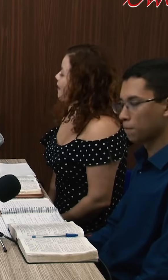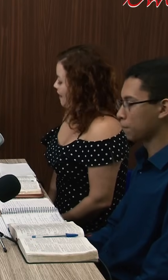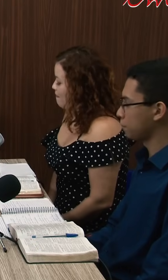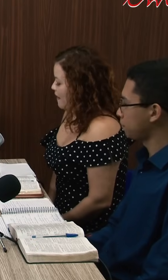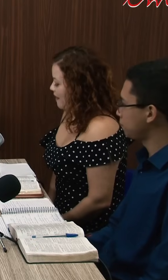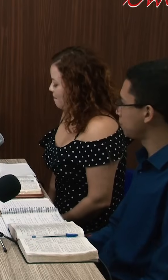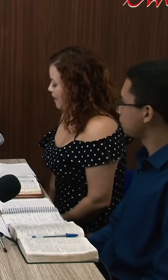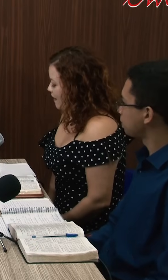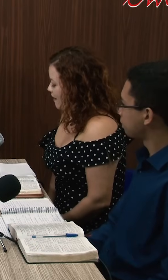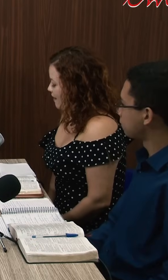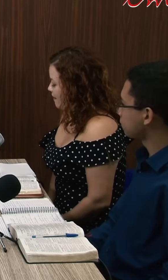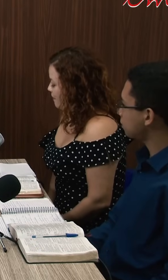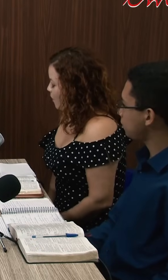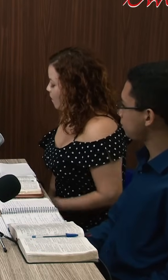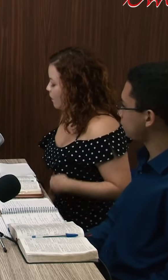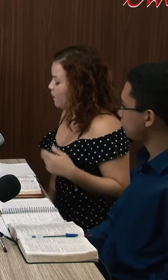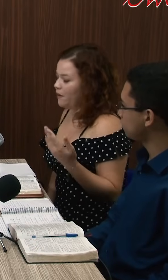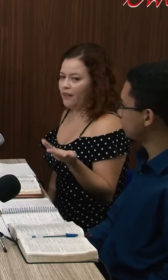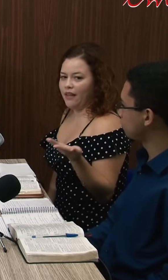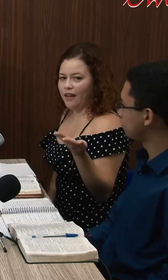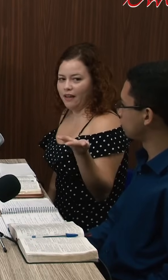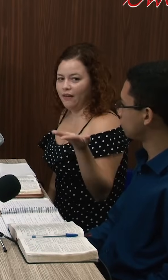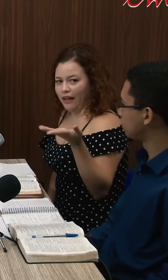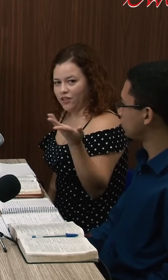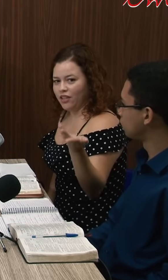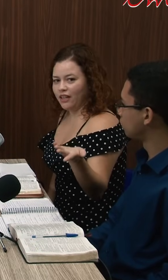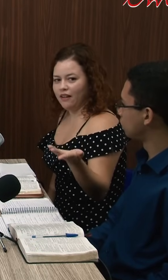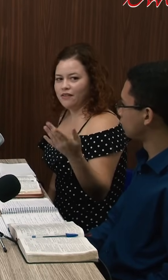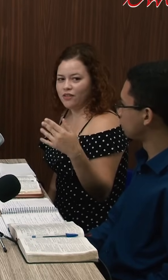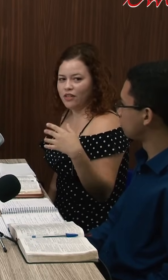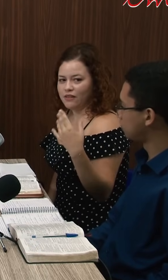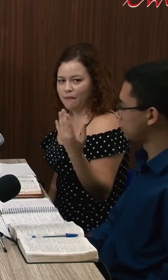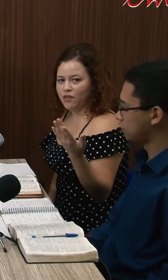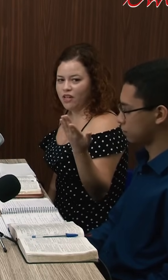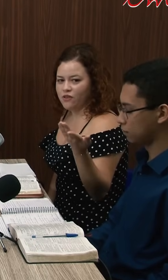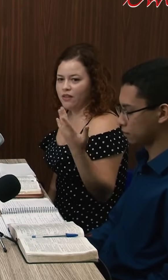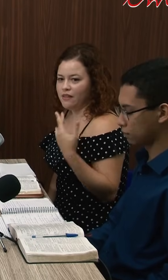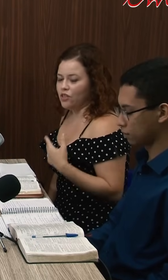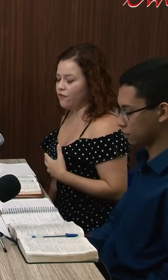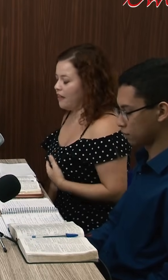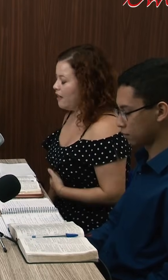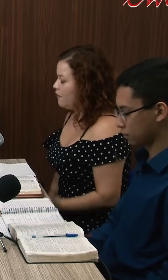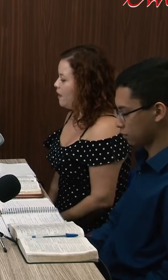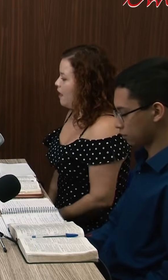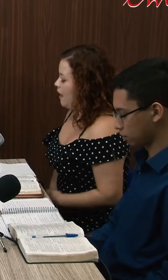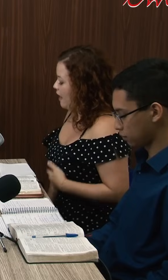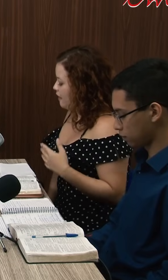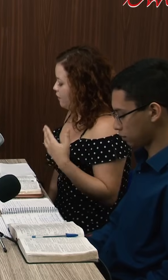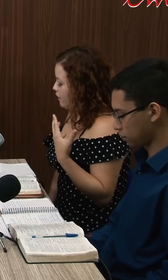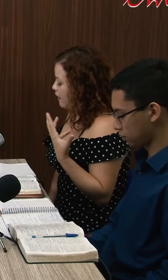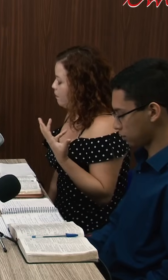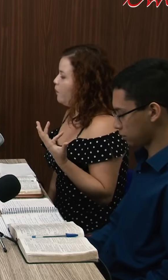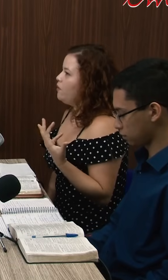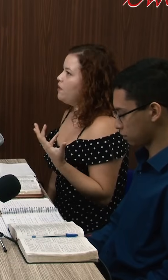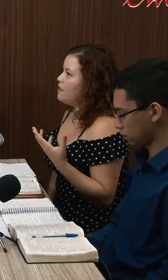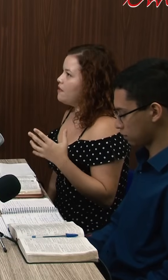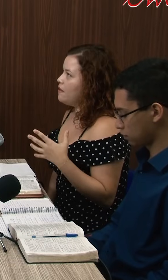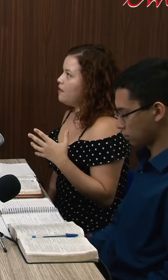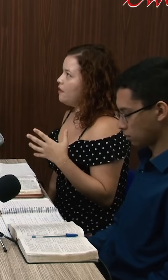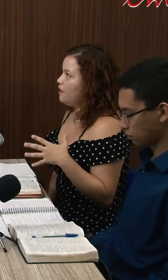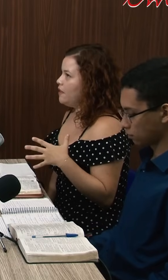Isabelle? Amém. Vamos lá, então. Como as crianças, né, as intermediárias, adolescentes falaram, ali fala